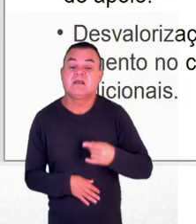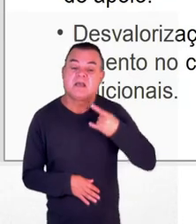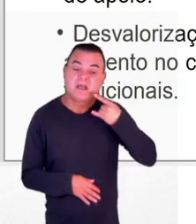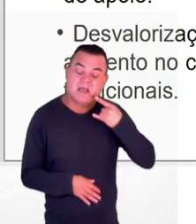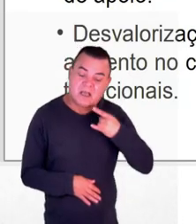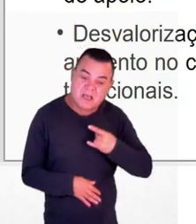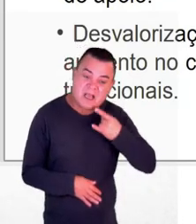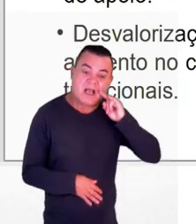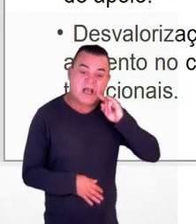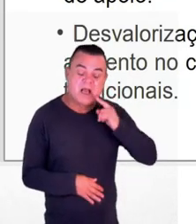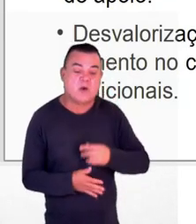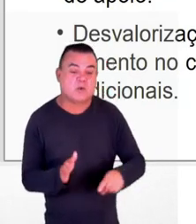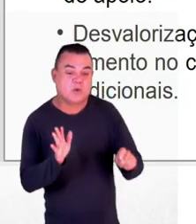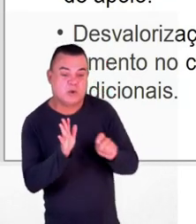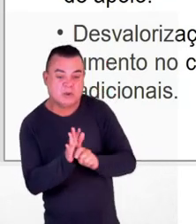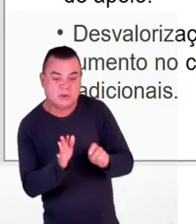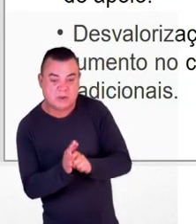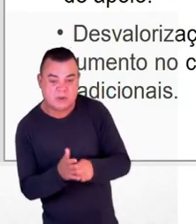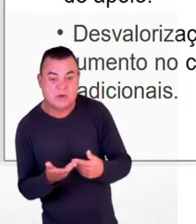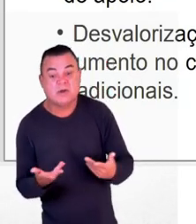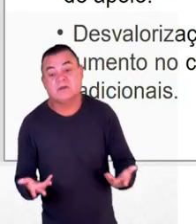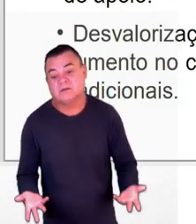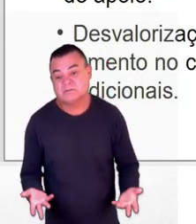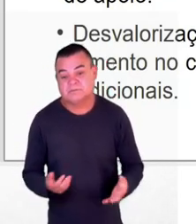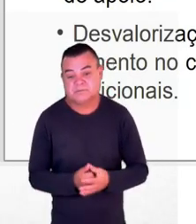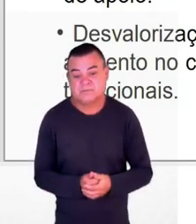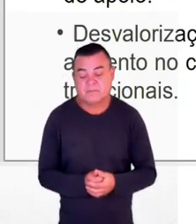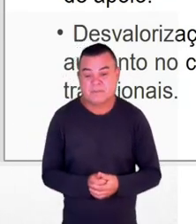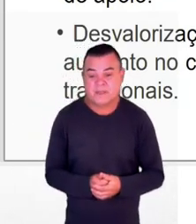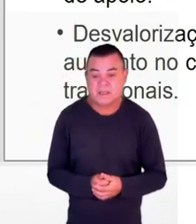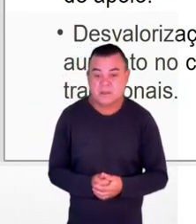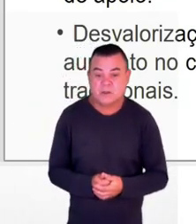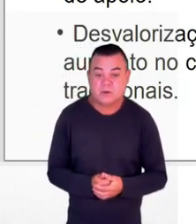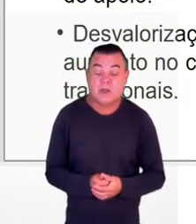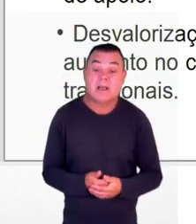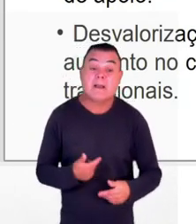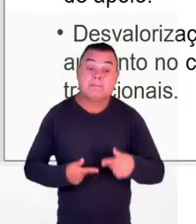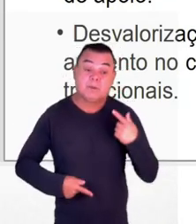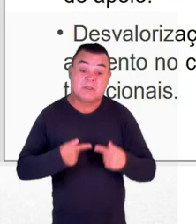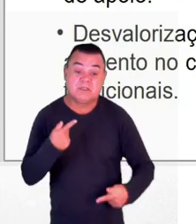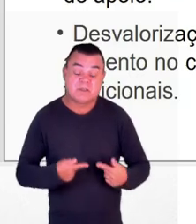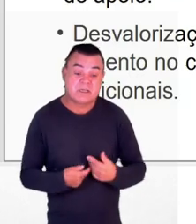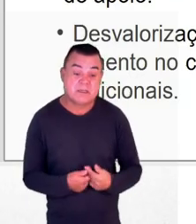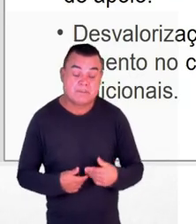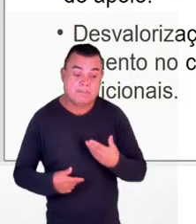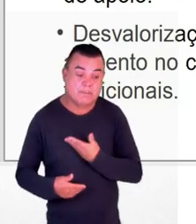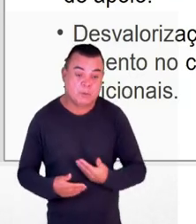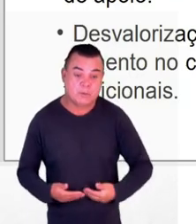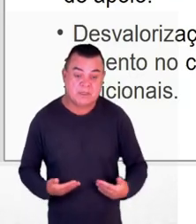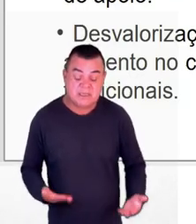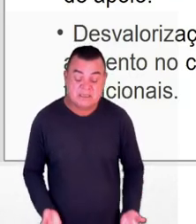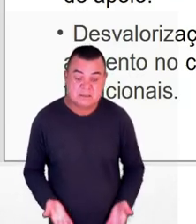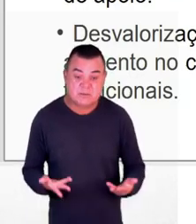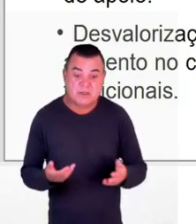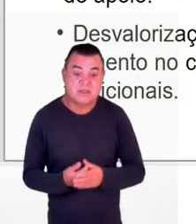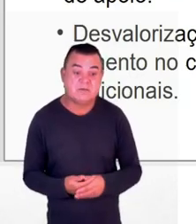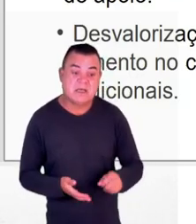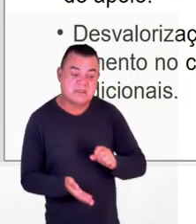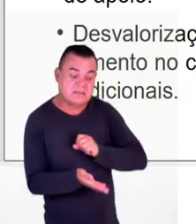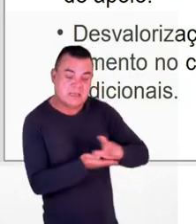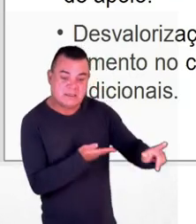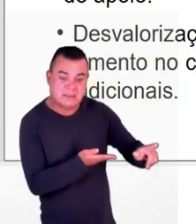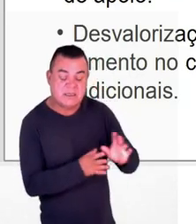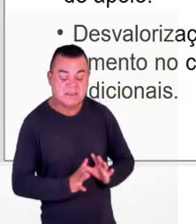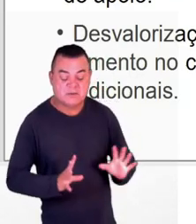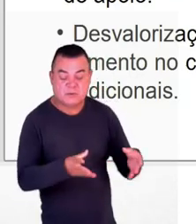entre eles a omissão dos serviços públicos oio política pública estimulando a saída das Aldeias comunidades o cara tem que